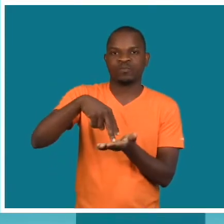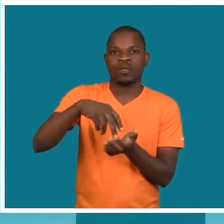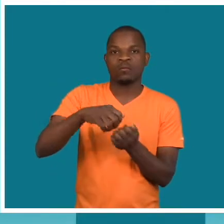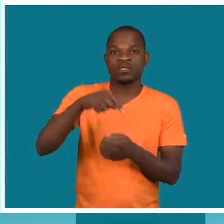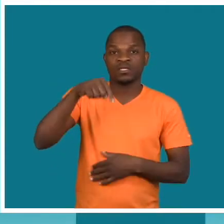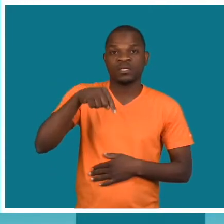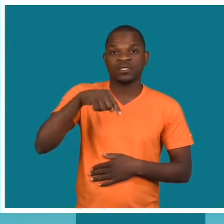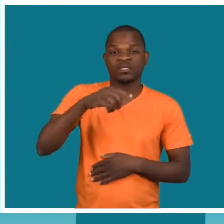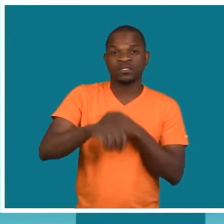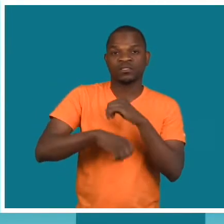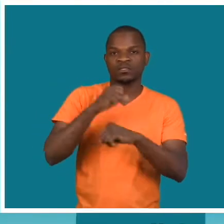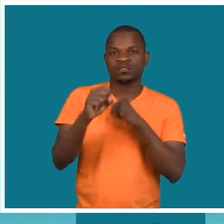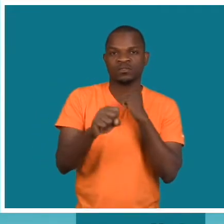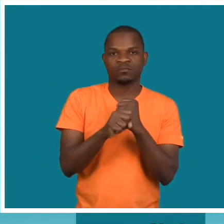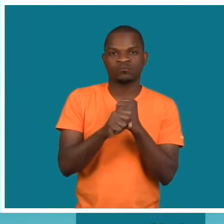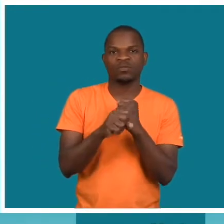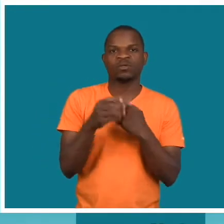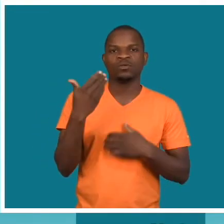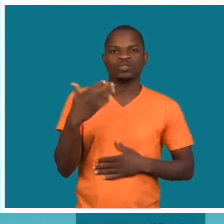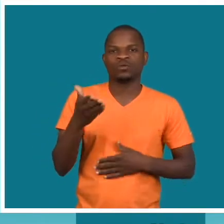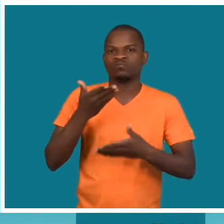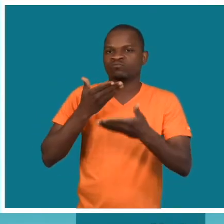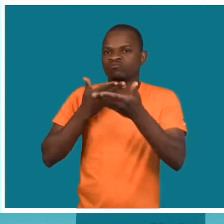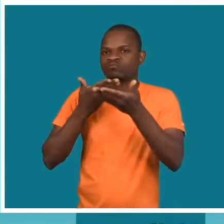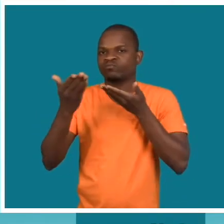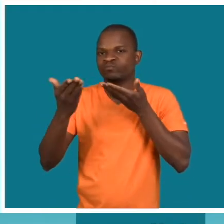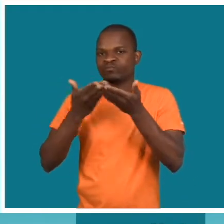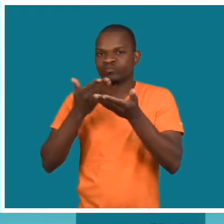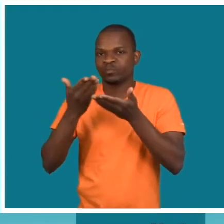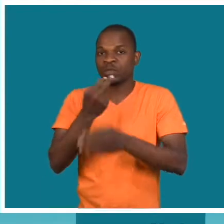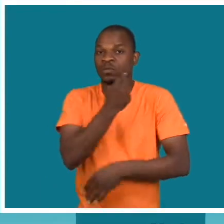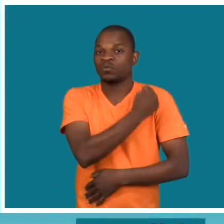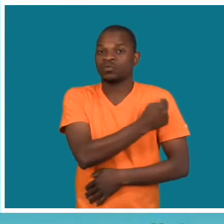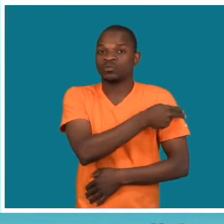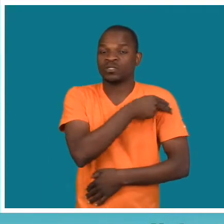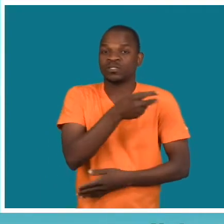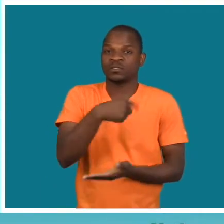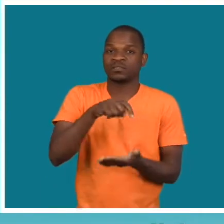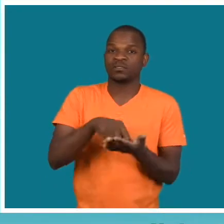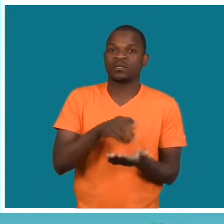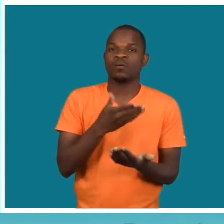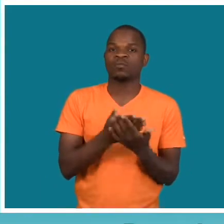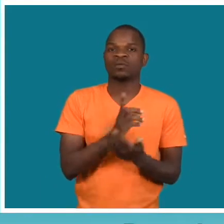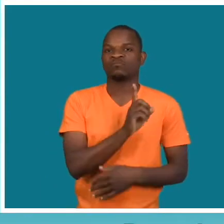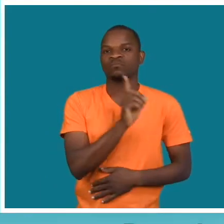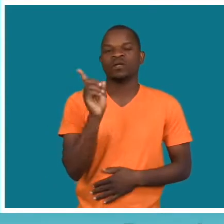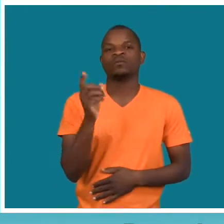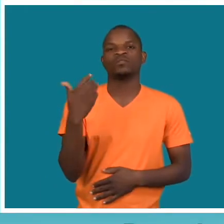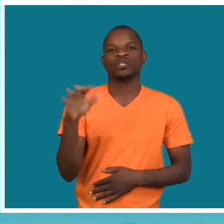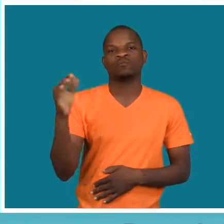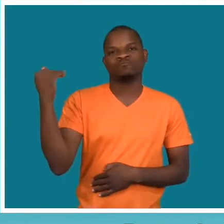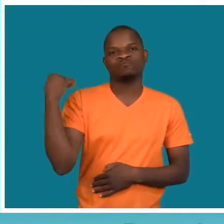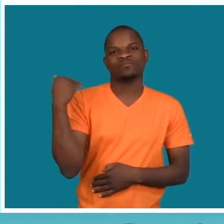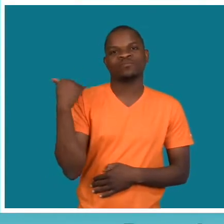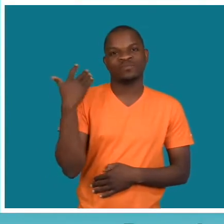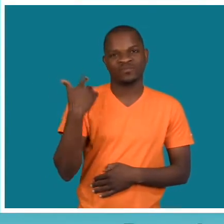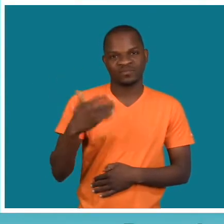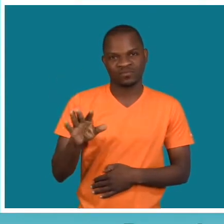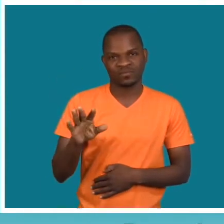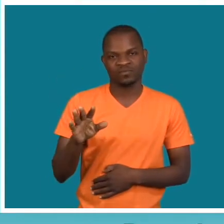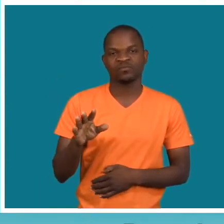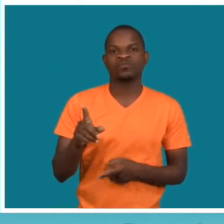enfim. Este ano mesmo, de novo, fui ter com o Hospital Central Centro-Oropeito, porque também alguém insistiu que eu voltasse para lá, talvez podiam